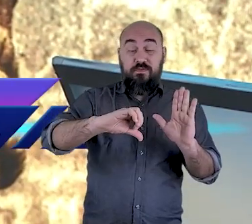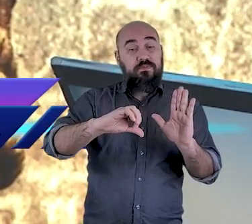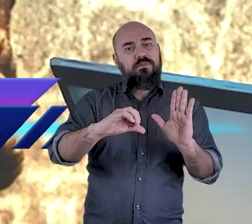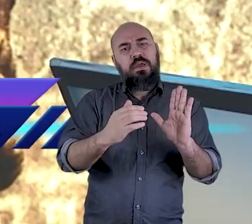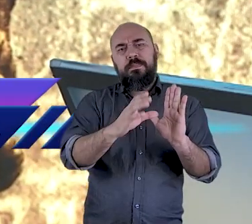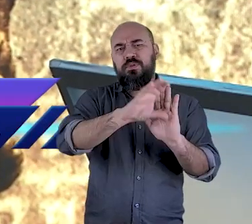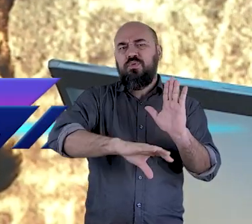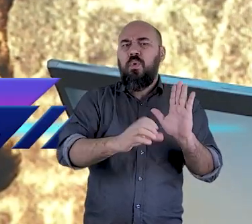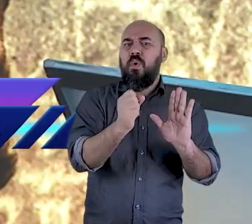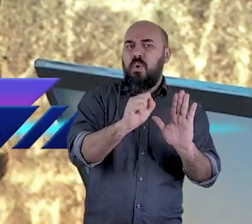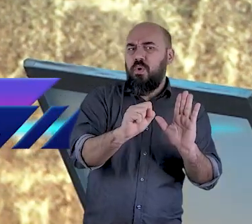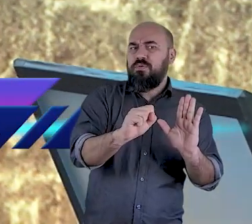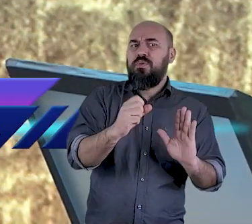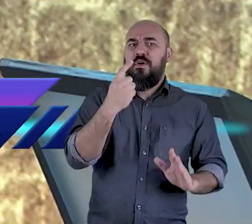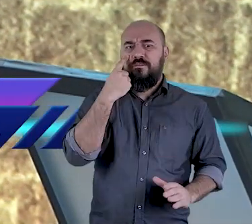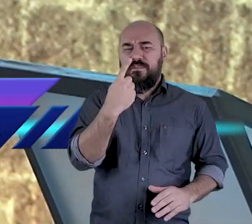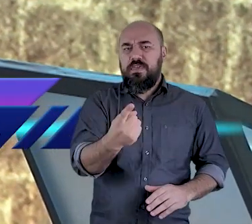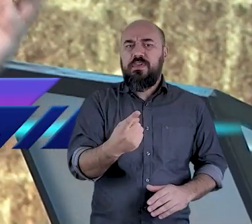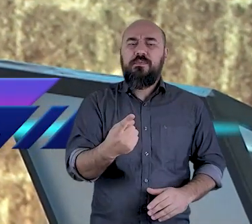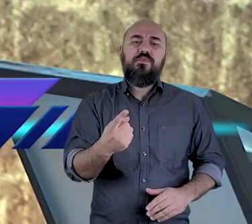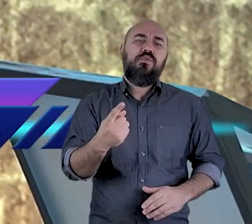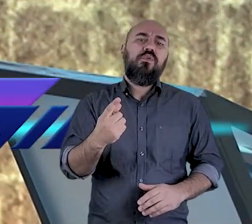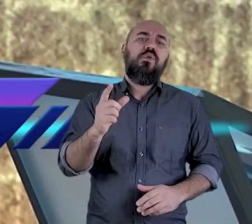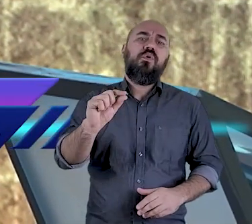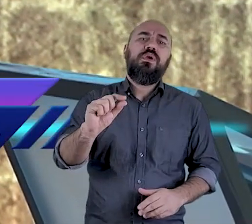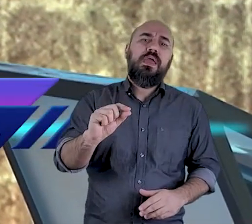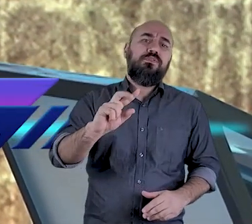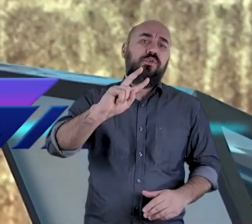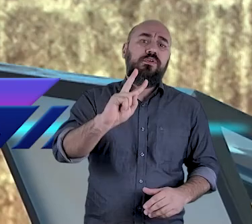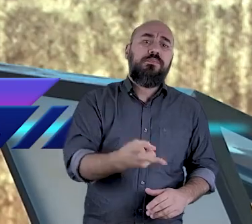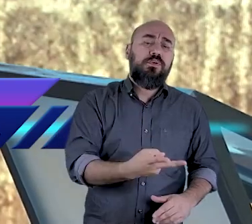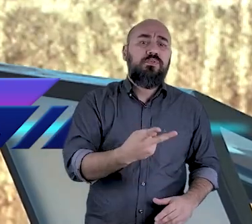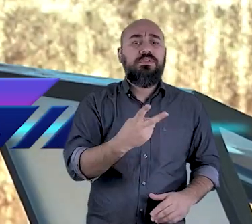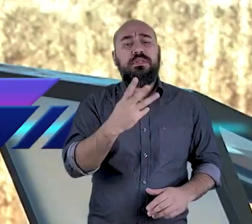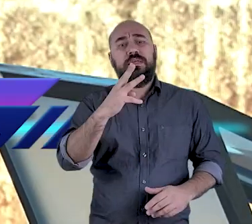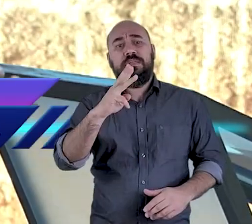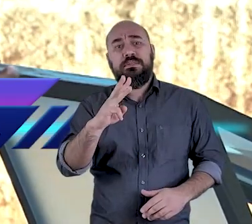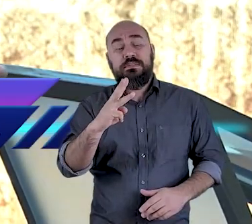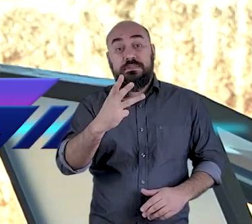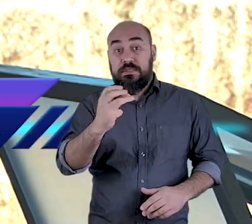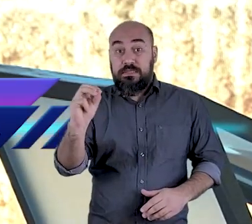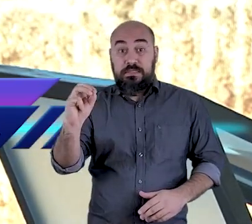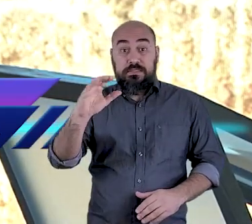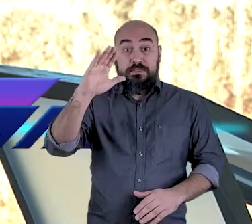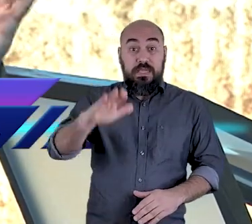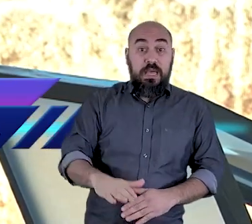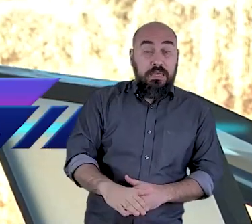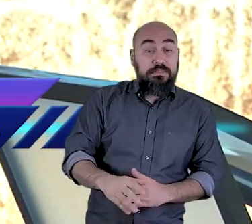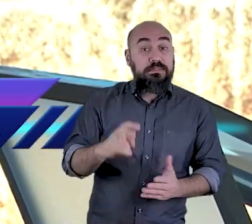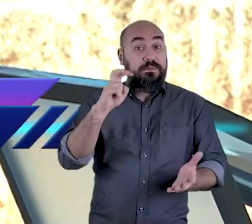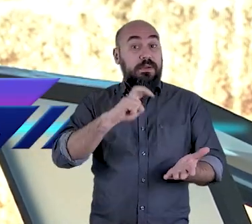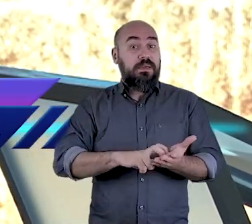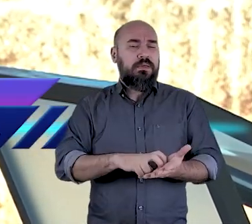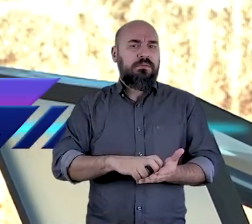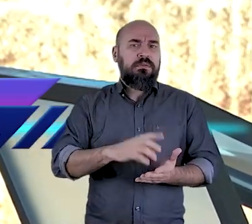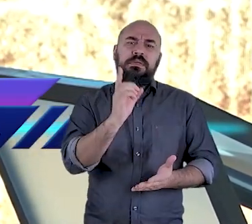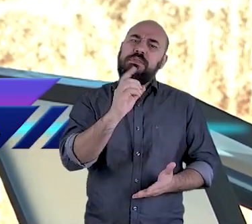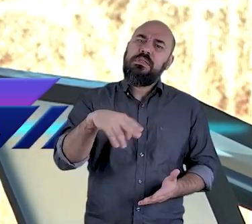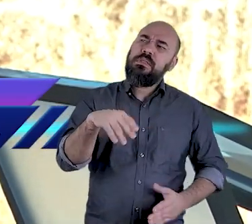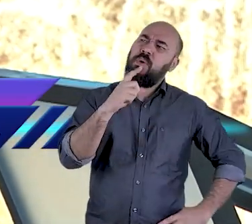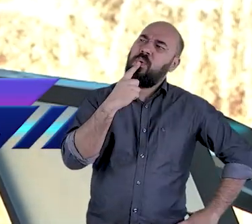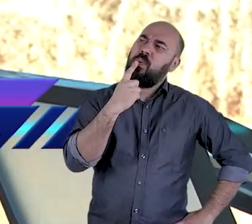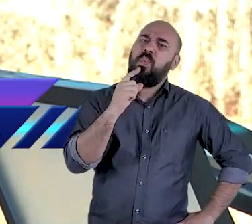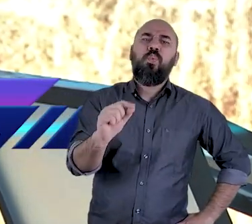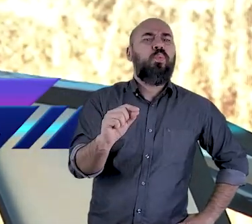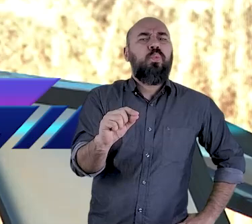falando sobre 2.300 tardes e manhãs Daniel não entendeu ficou cheio de dúvidas queria saber